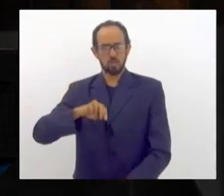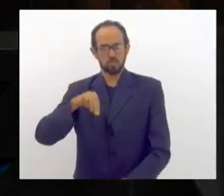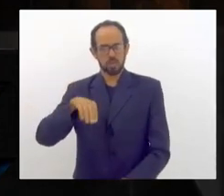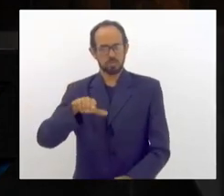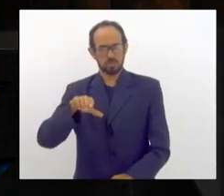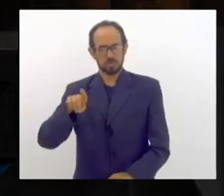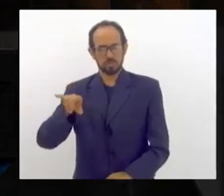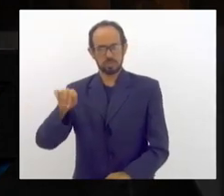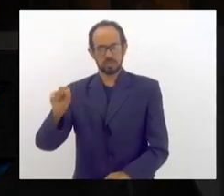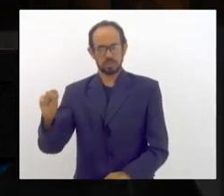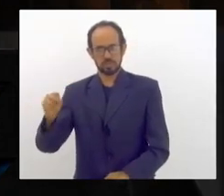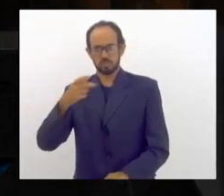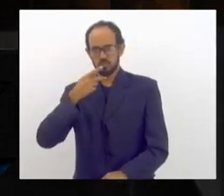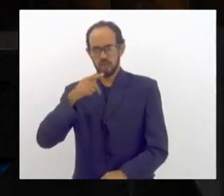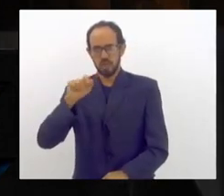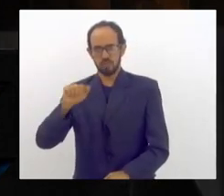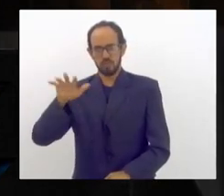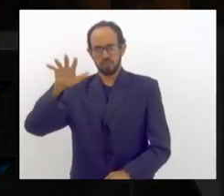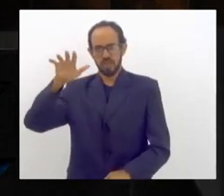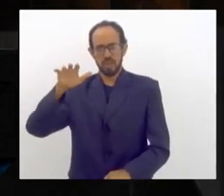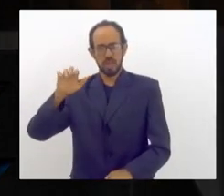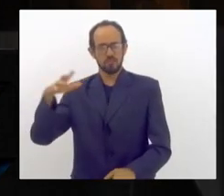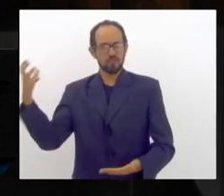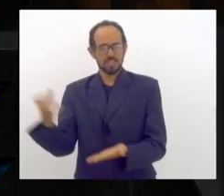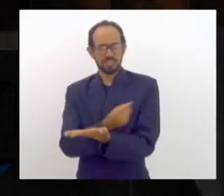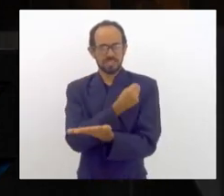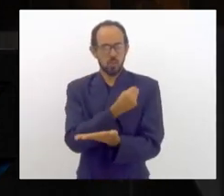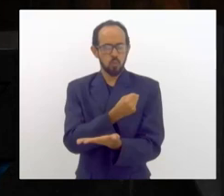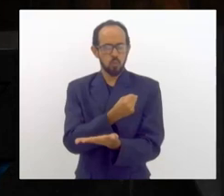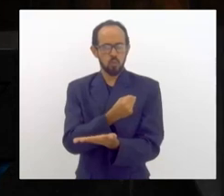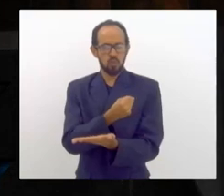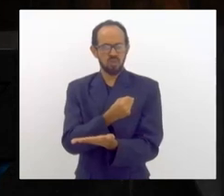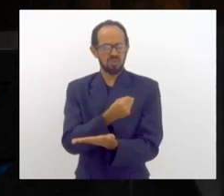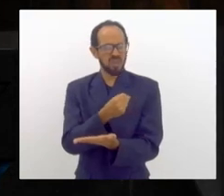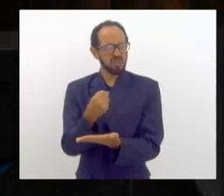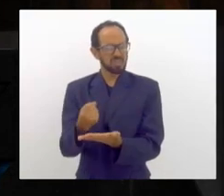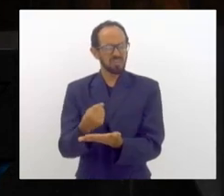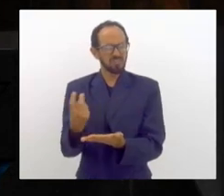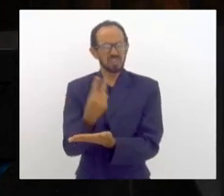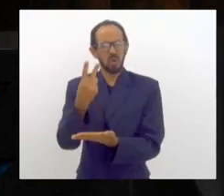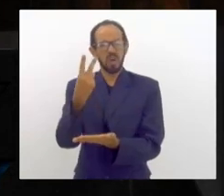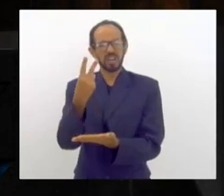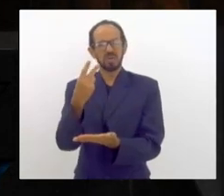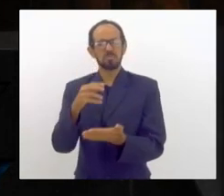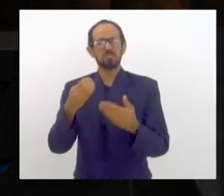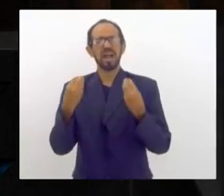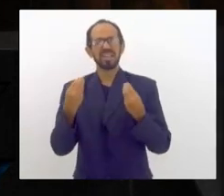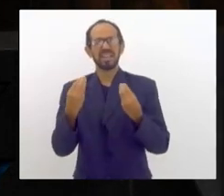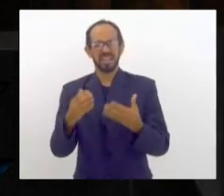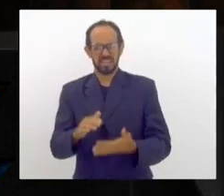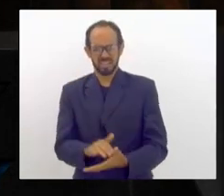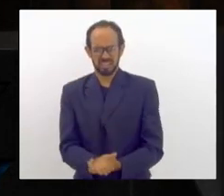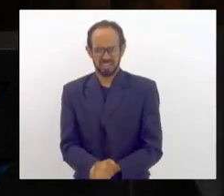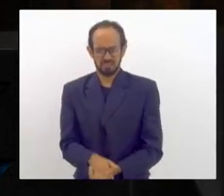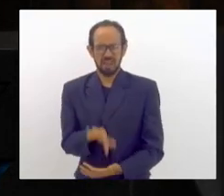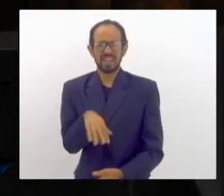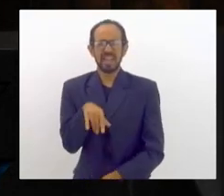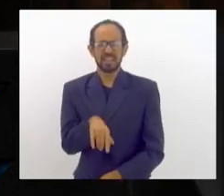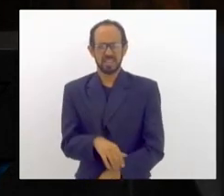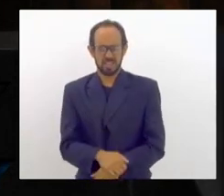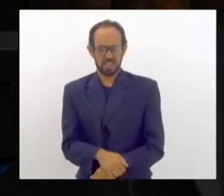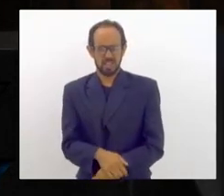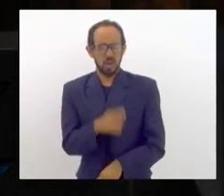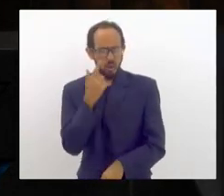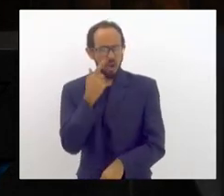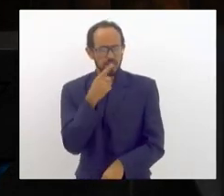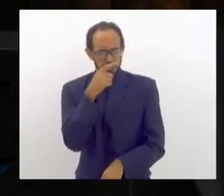os rappers, que falam a favela venceu. Venceu para quem? A favela não venceu não, vai na favela lá e vê se ela venceu. Quero